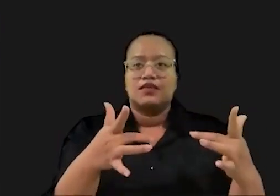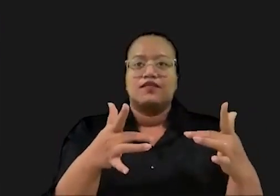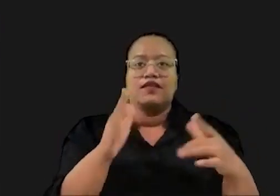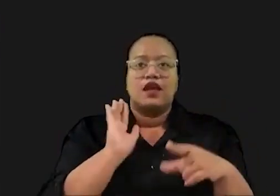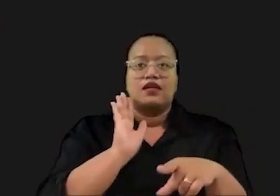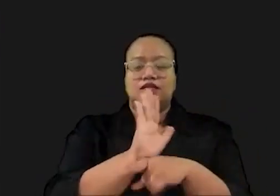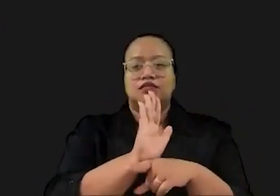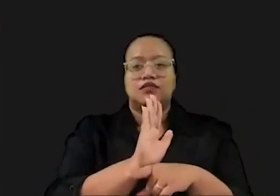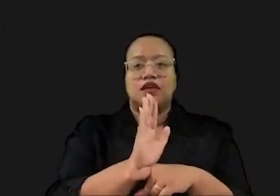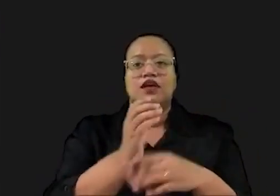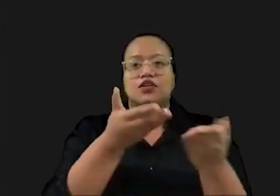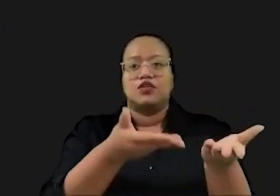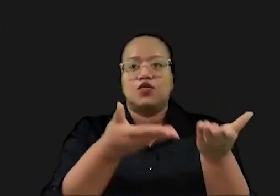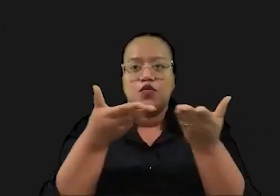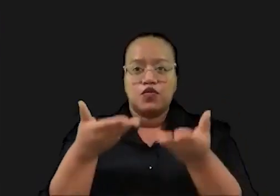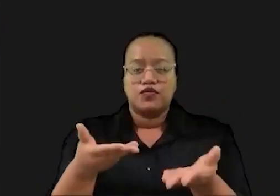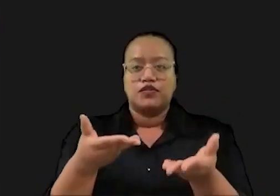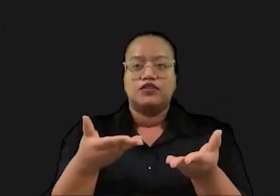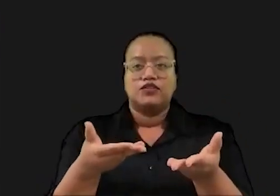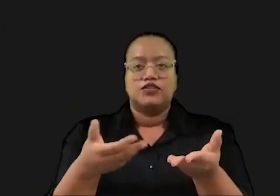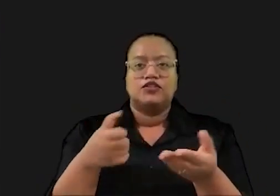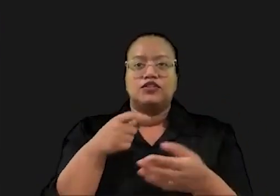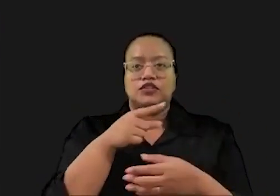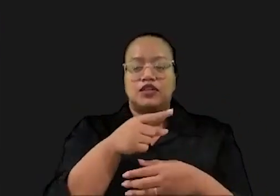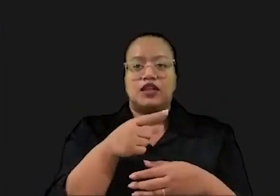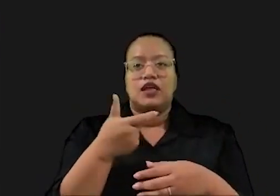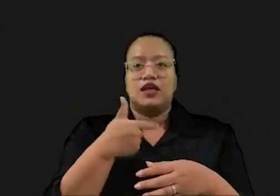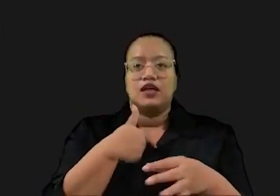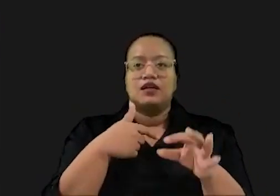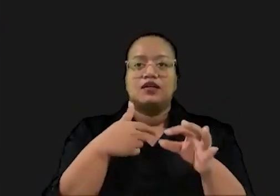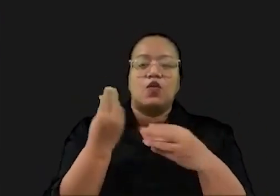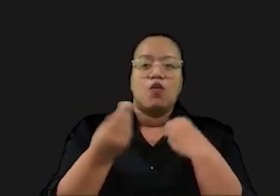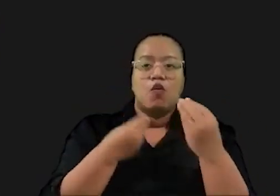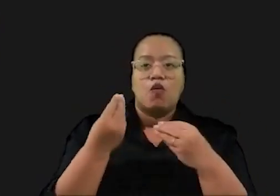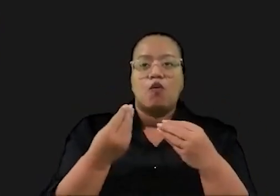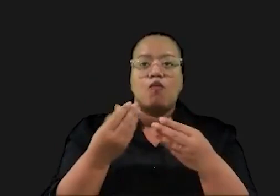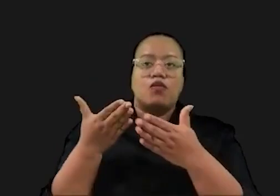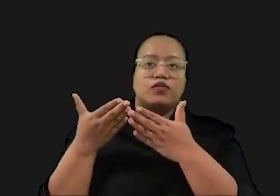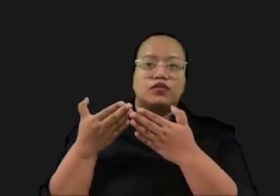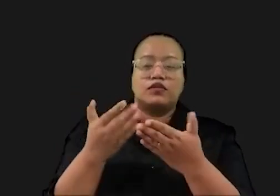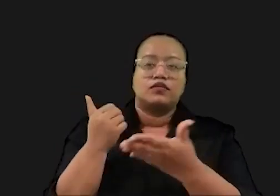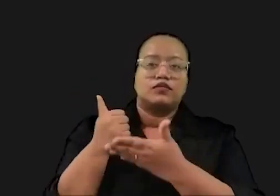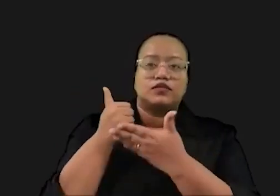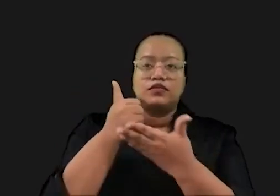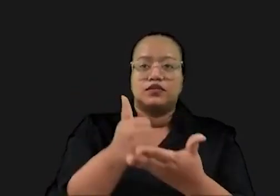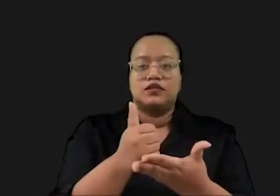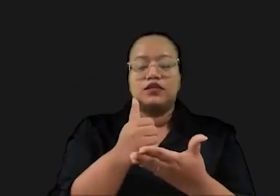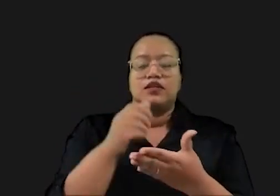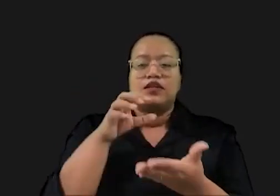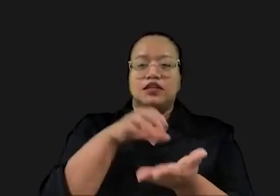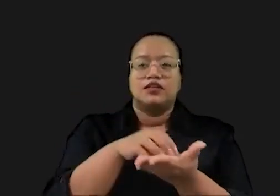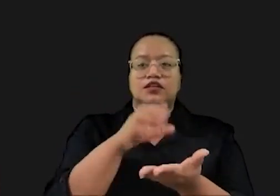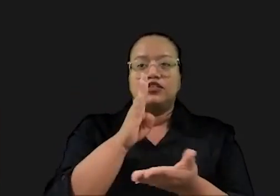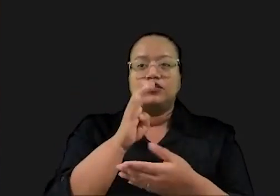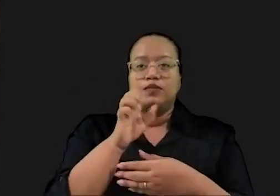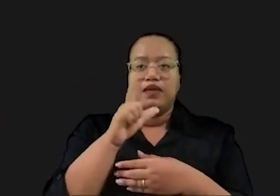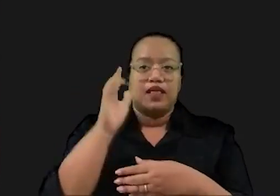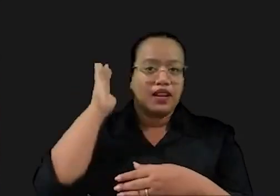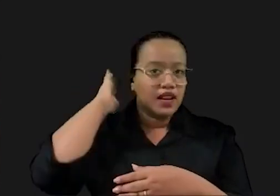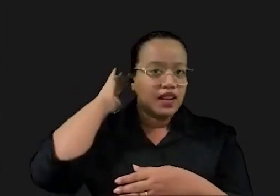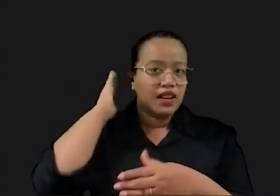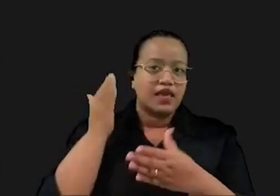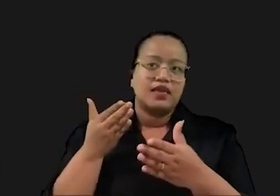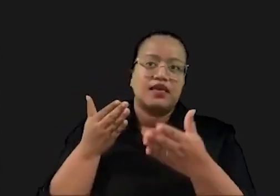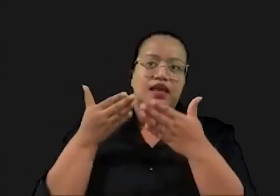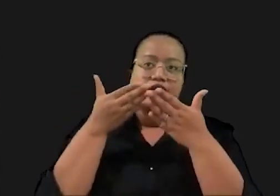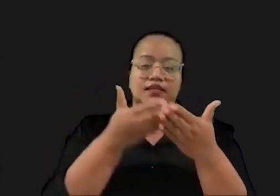A parte de logística eu resolvo no transporte de Belém para Breves. Pessoal, muito obrigado. Desculpa as